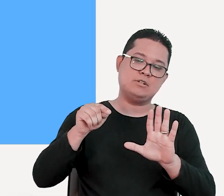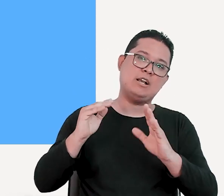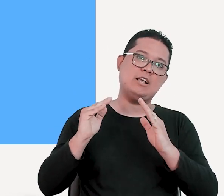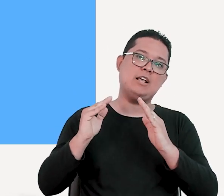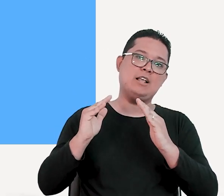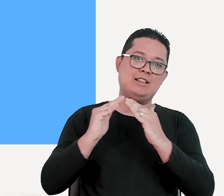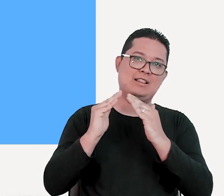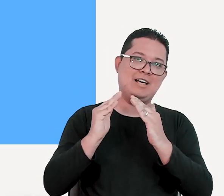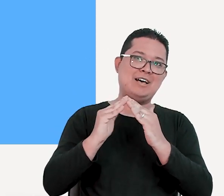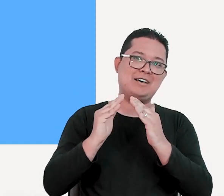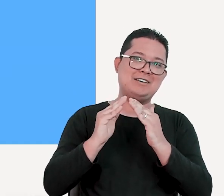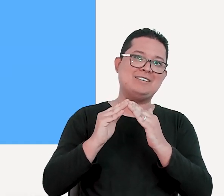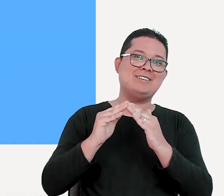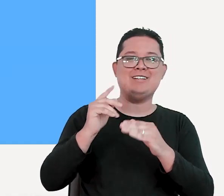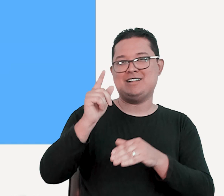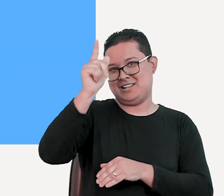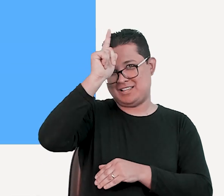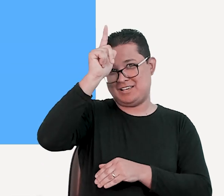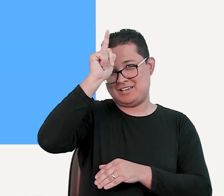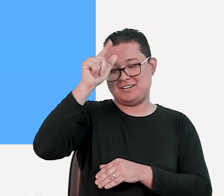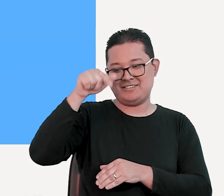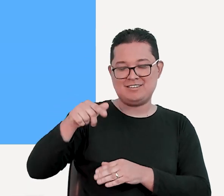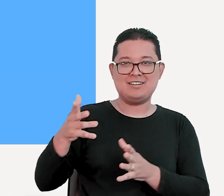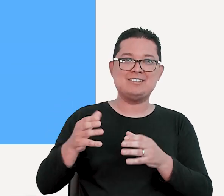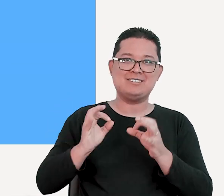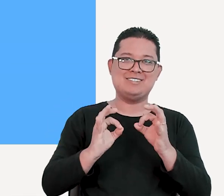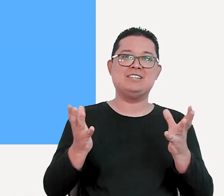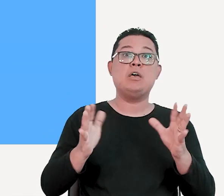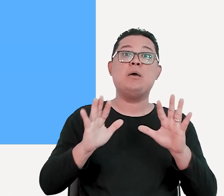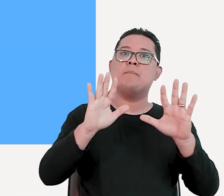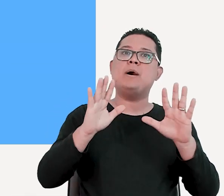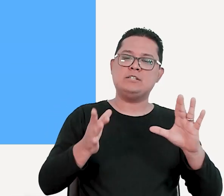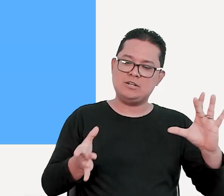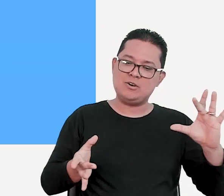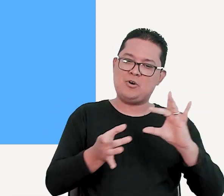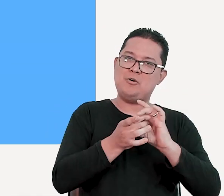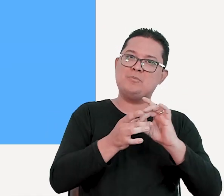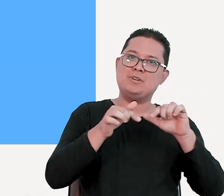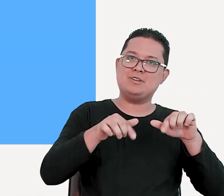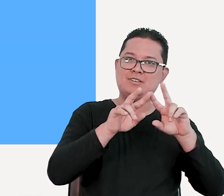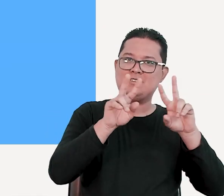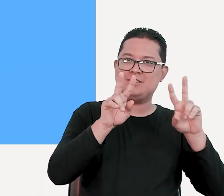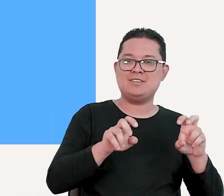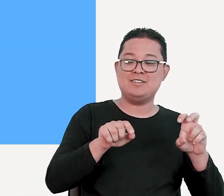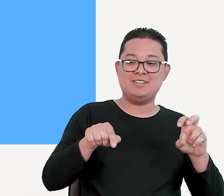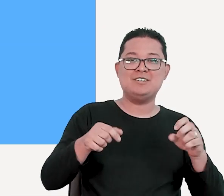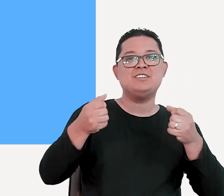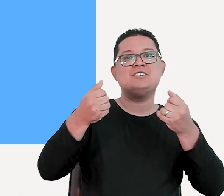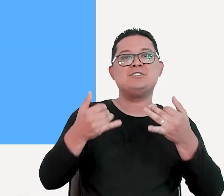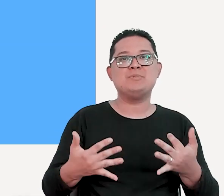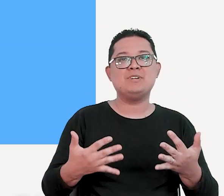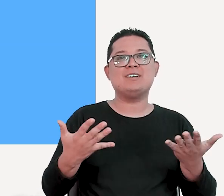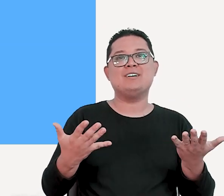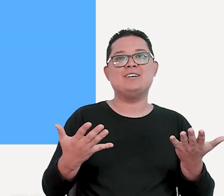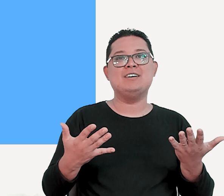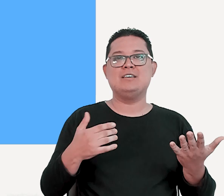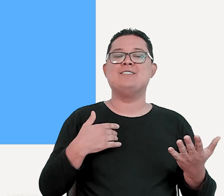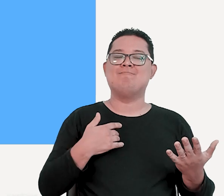já é um contexto um pouco diferente, né? Acho que os conteúdos vão se complementando. E eu estou tentando deixar a minha